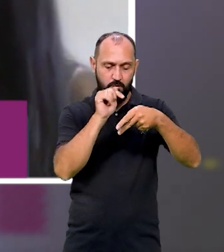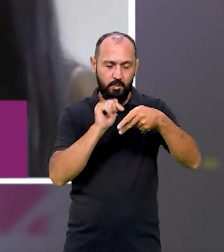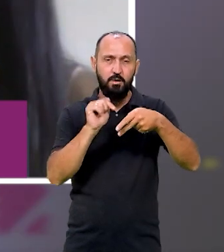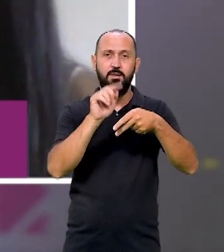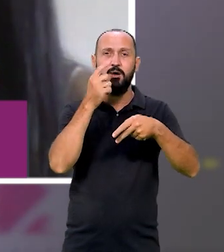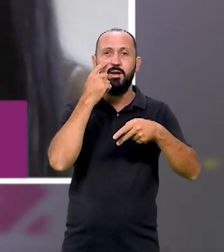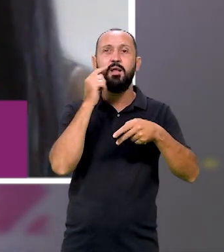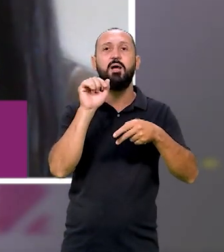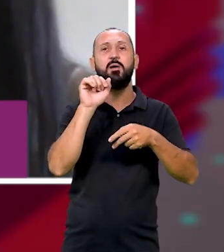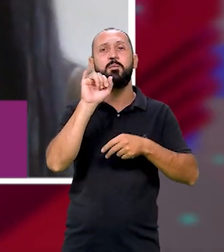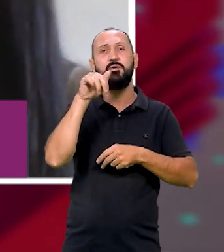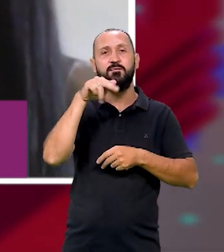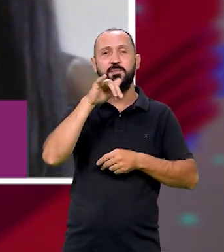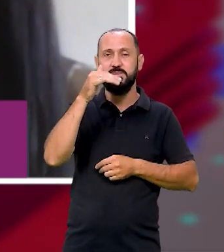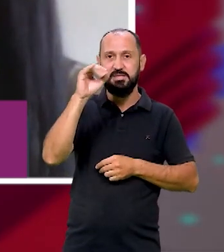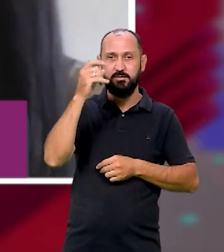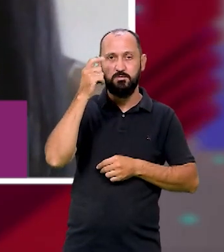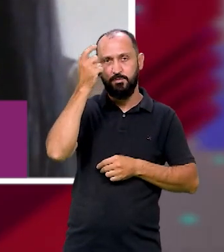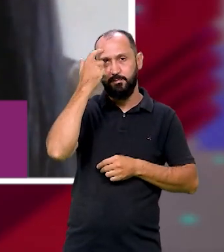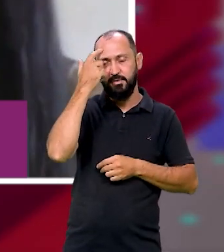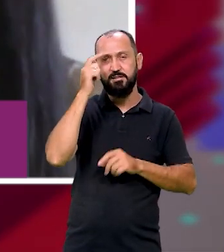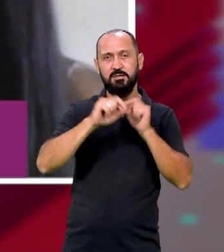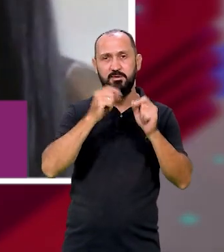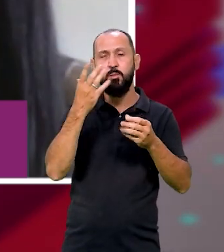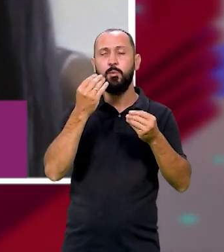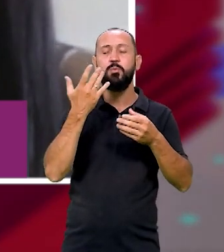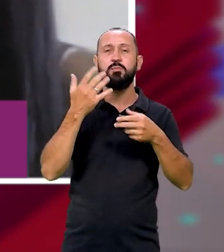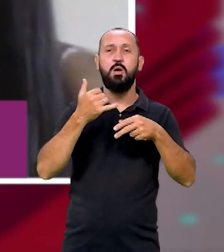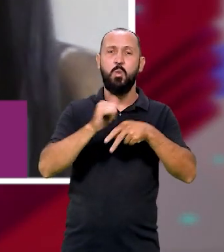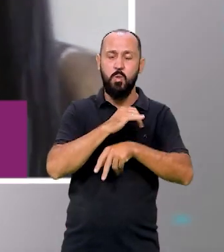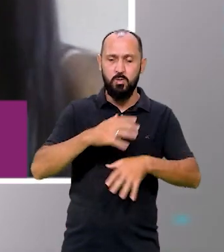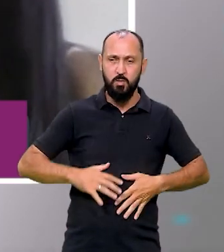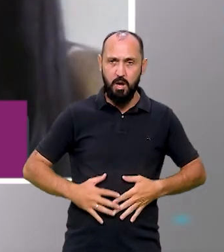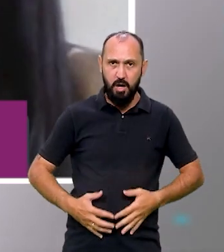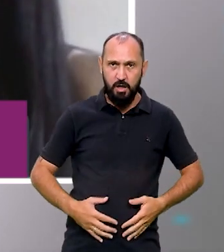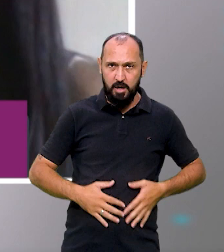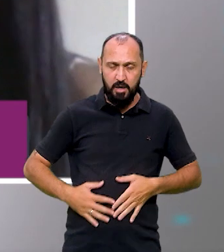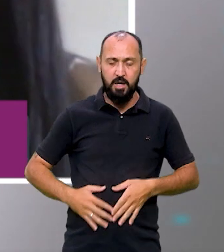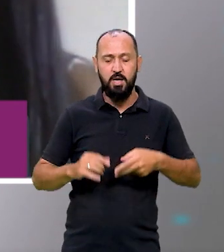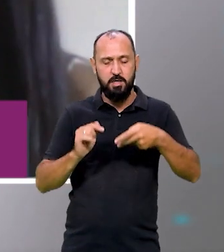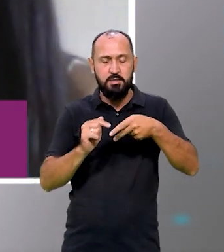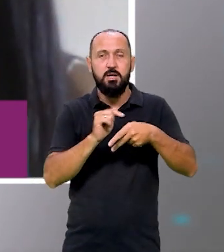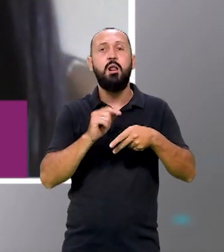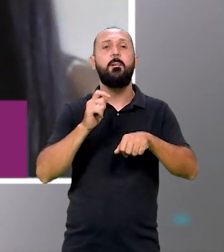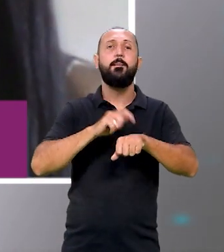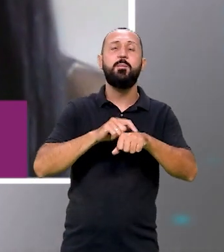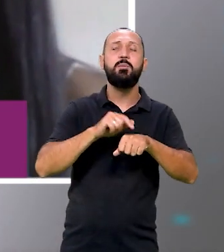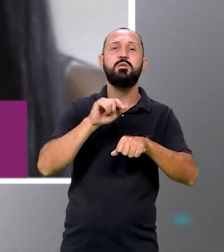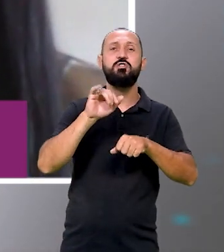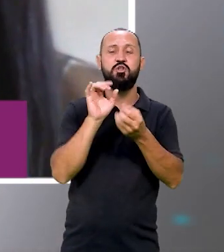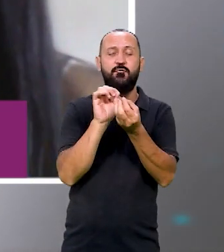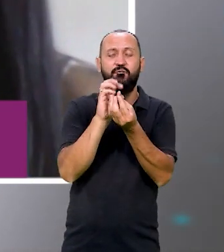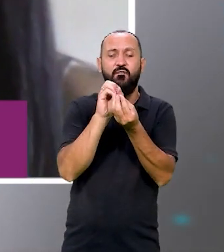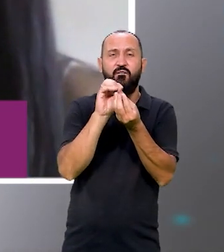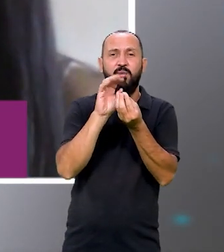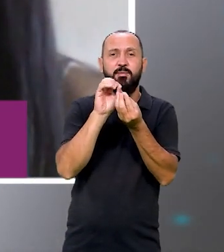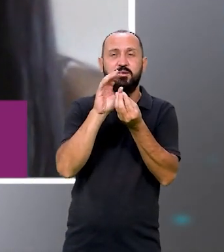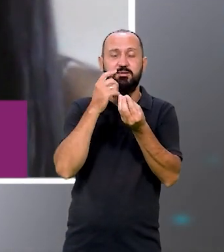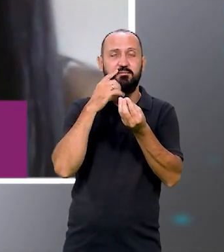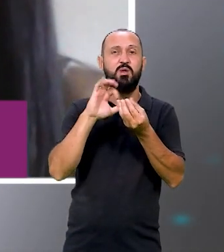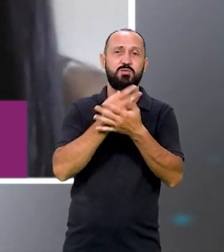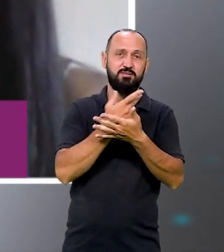para outra. Exatamente. Uhum. Para aquela gordurinha abdominal, que eu acredito que é o que mais incomoda as pessoas. E para as mulheres também, além da